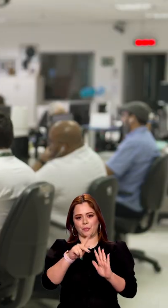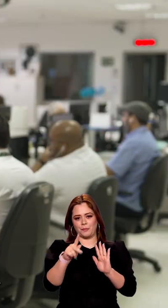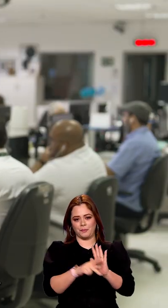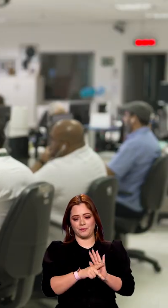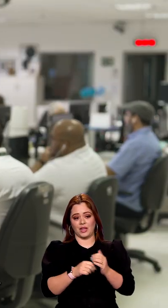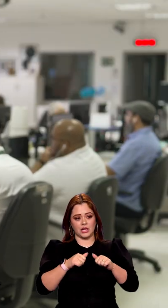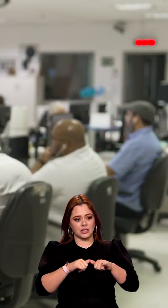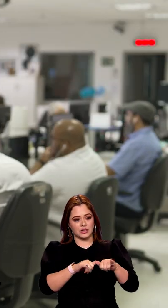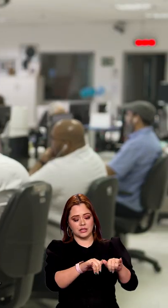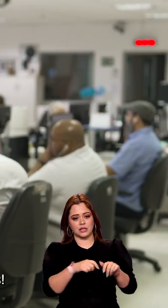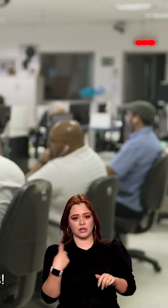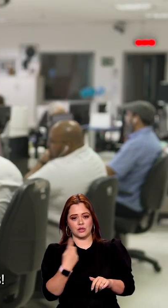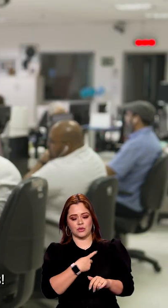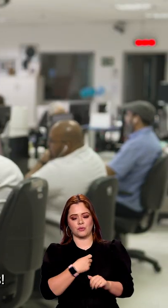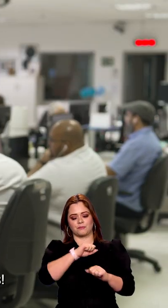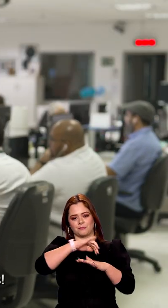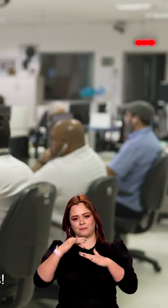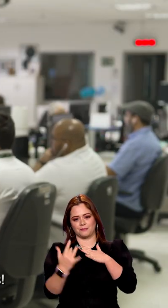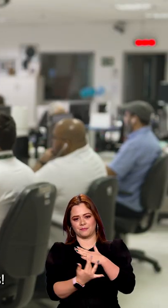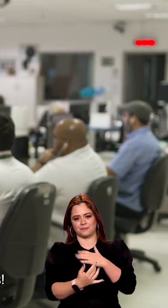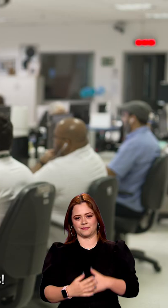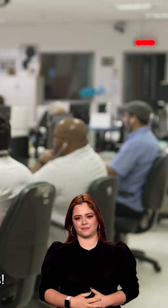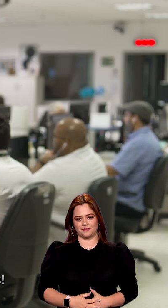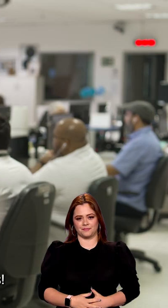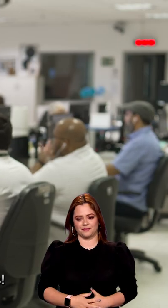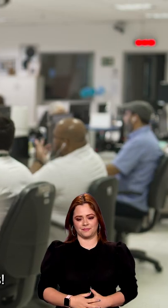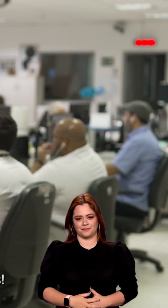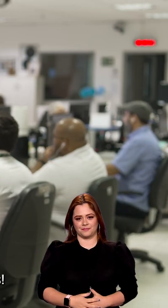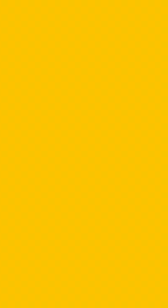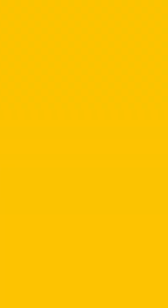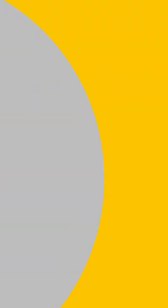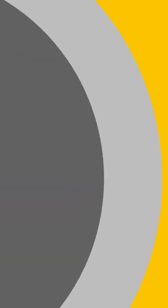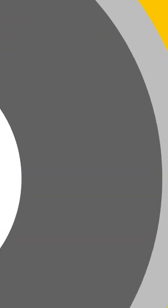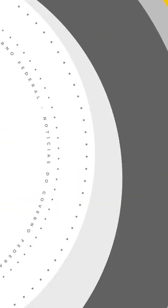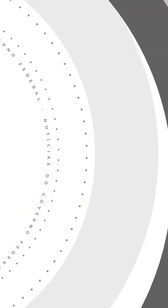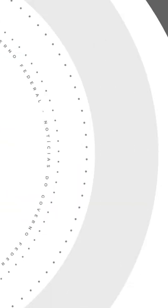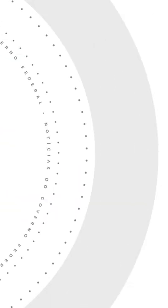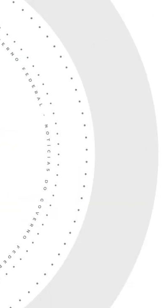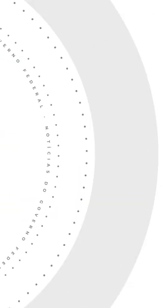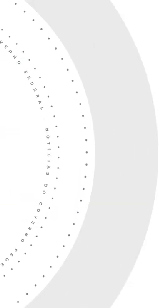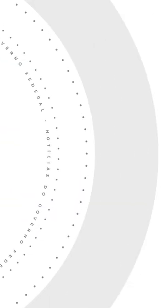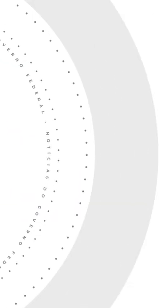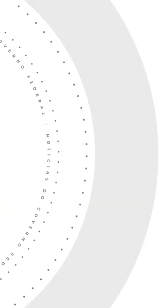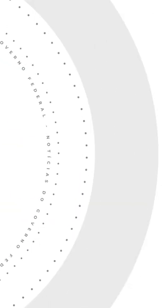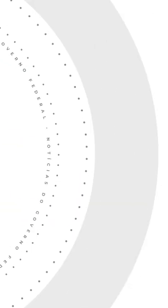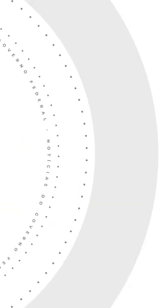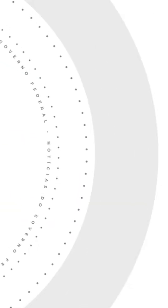Gov de hoje fica por aqui. Sigam com a gente nas redes sociais.